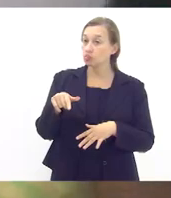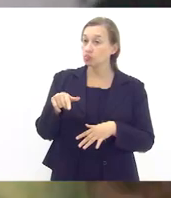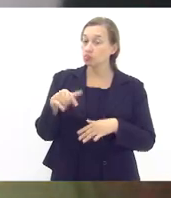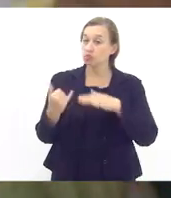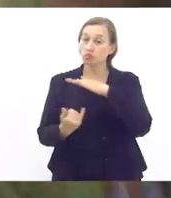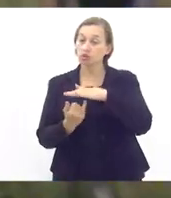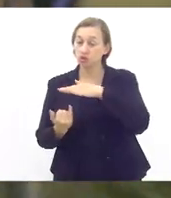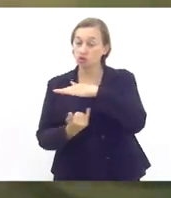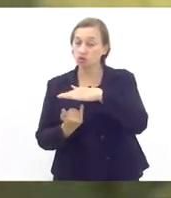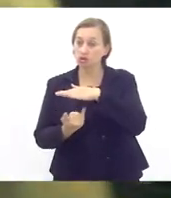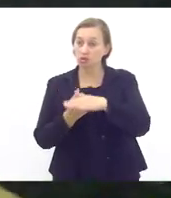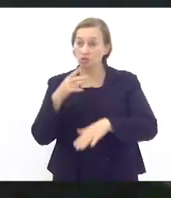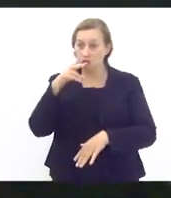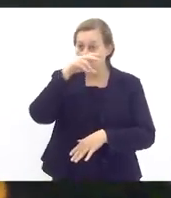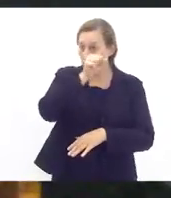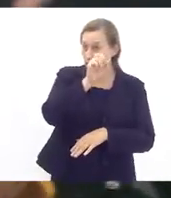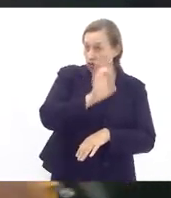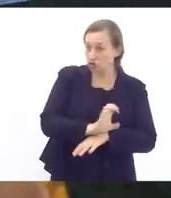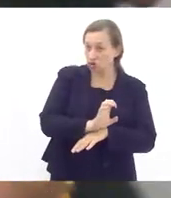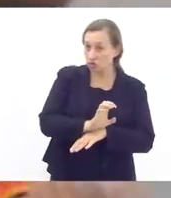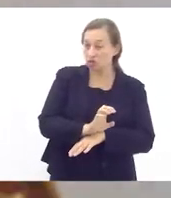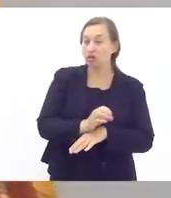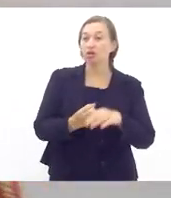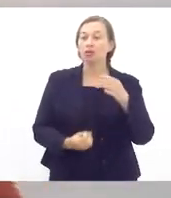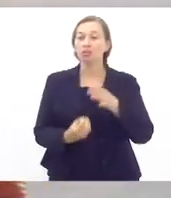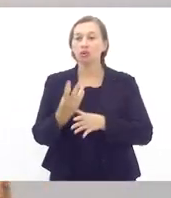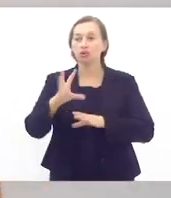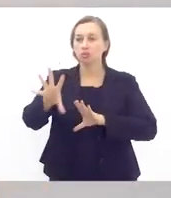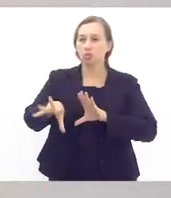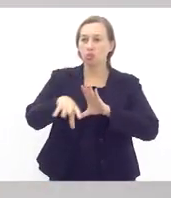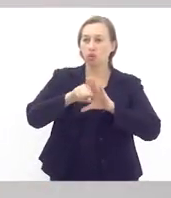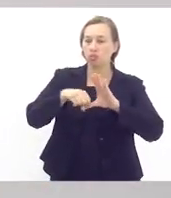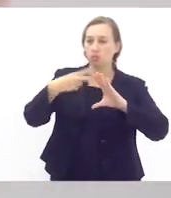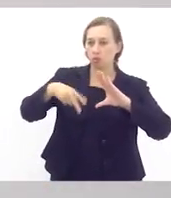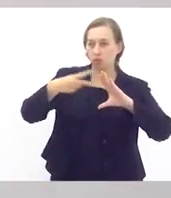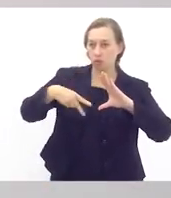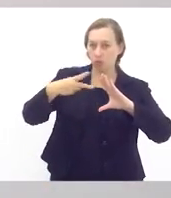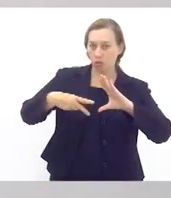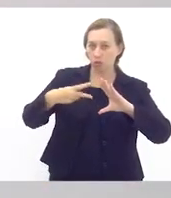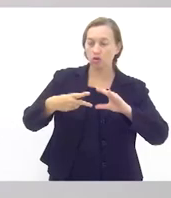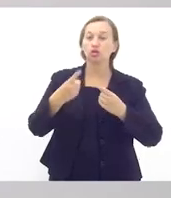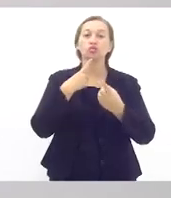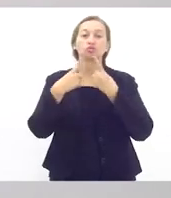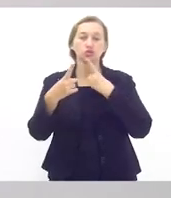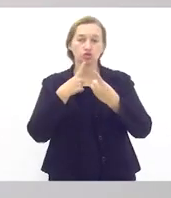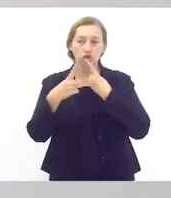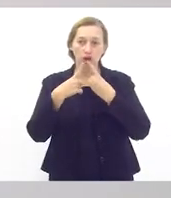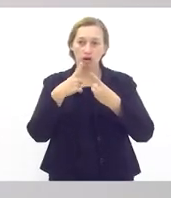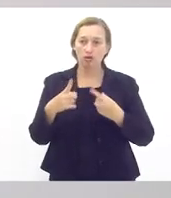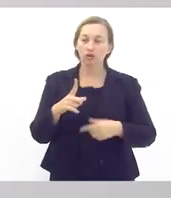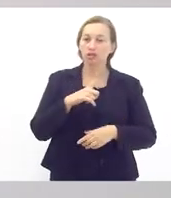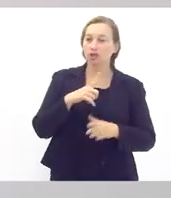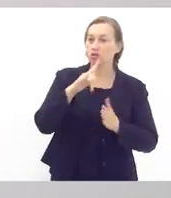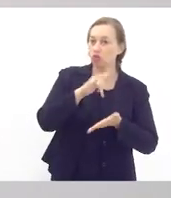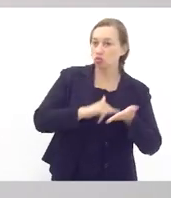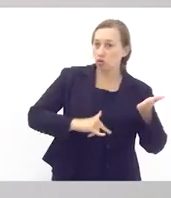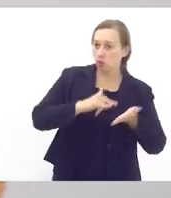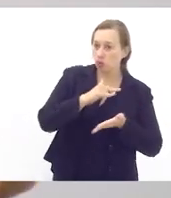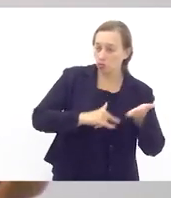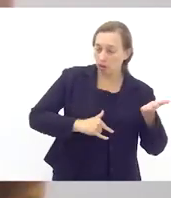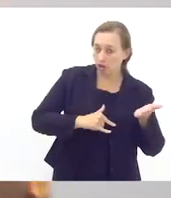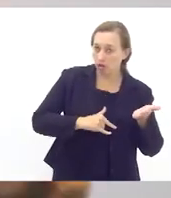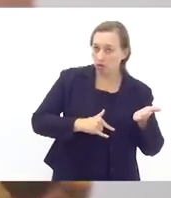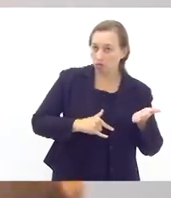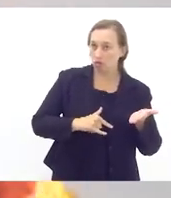institucionalidade do estado no sentido da produção do audiovisual para além dos diálogos nós temos documentos que